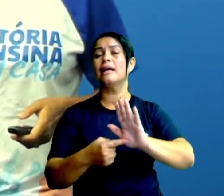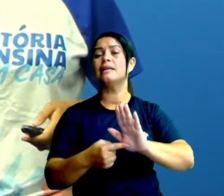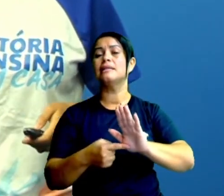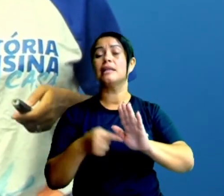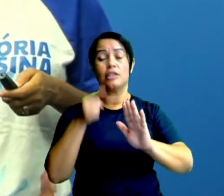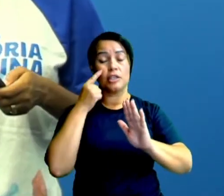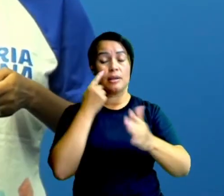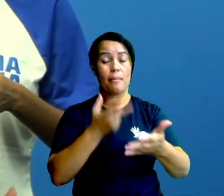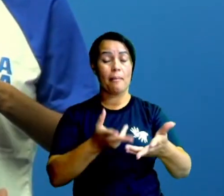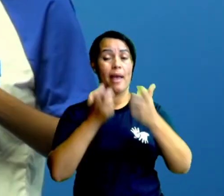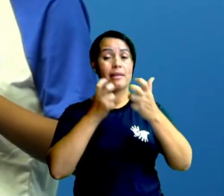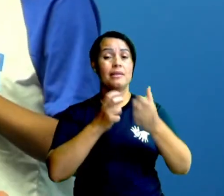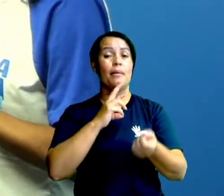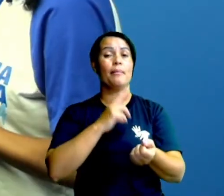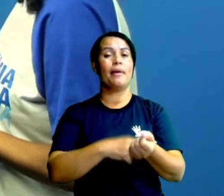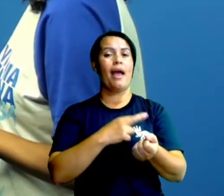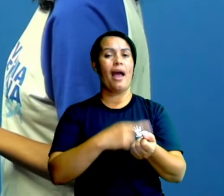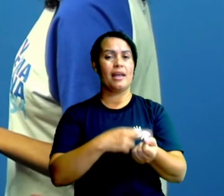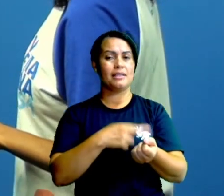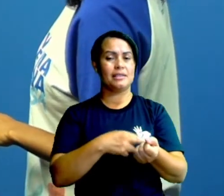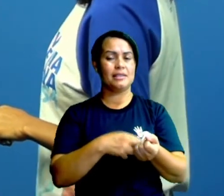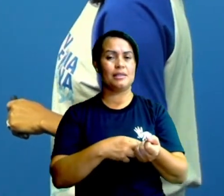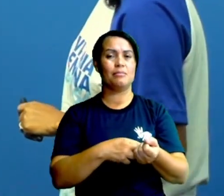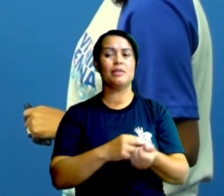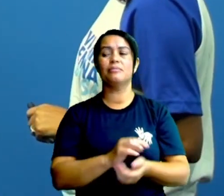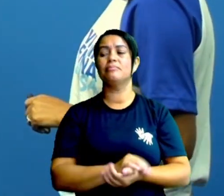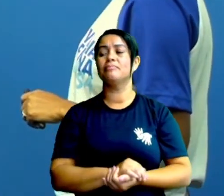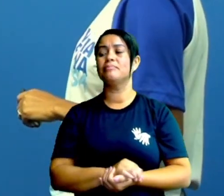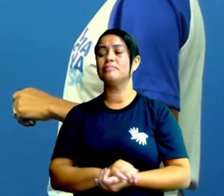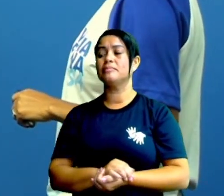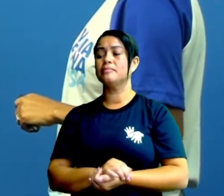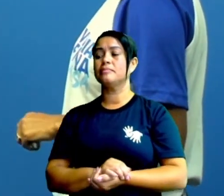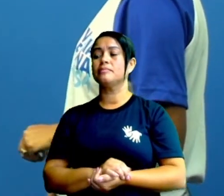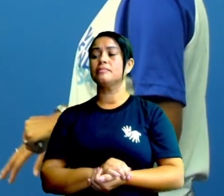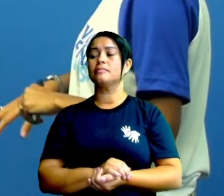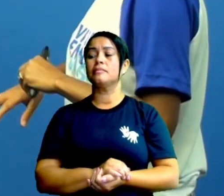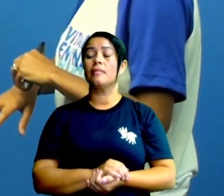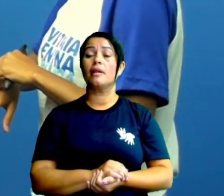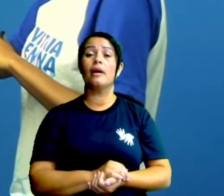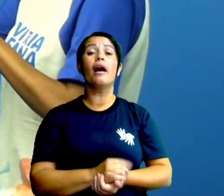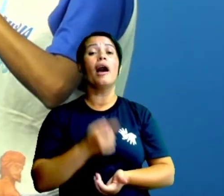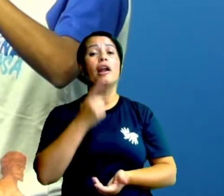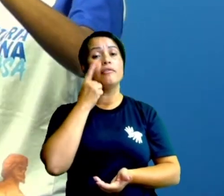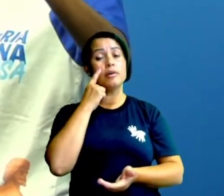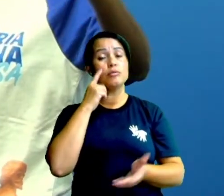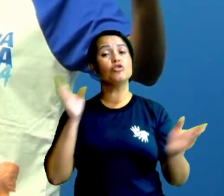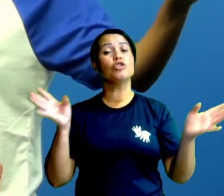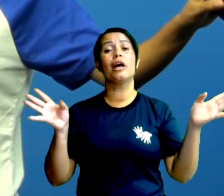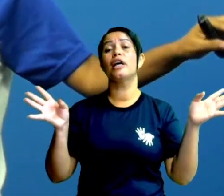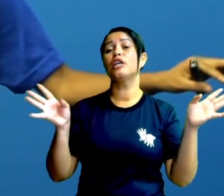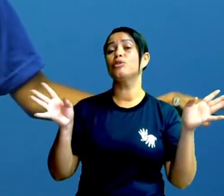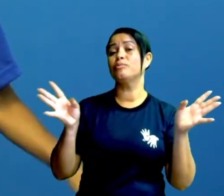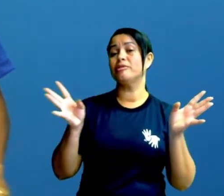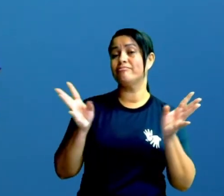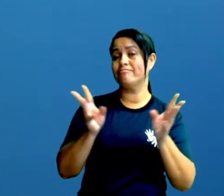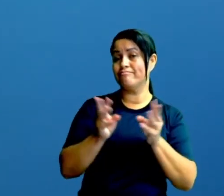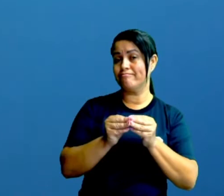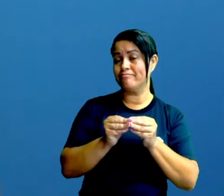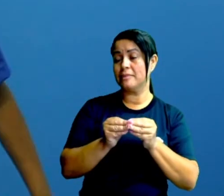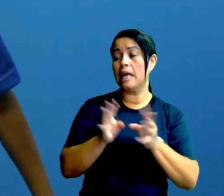que vão causando aí essa sonoridade e vamos agora a